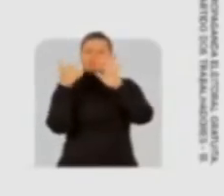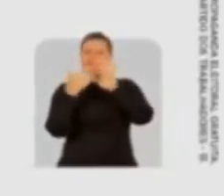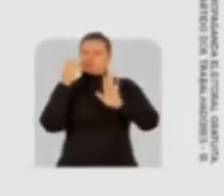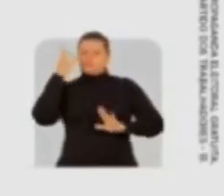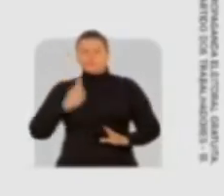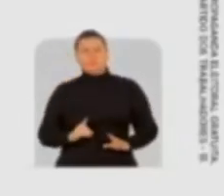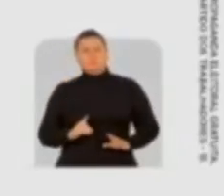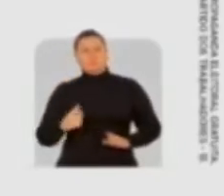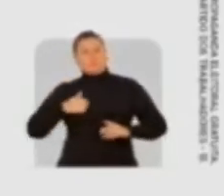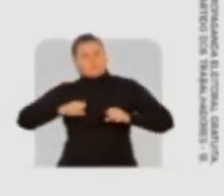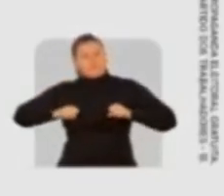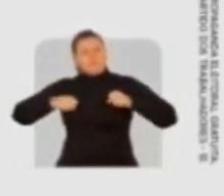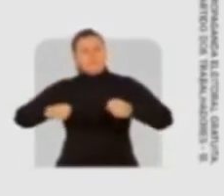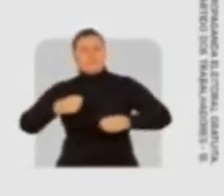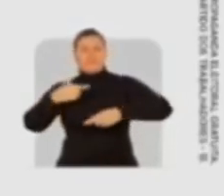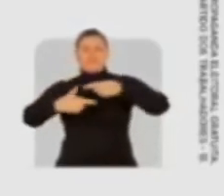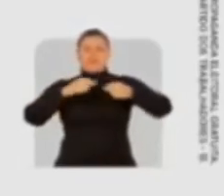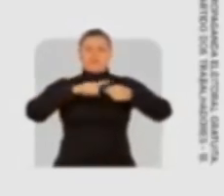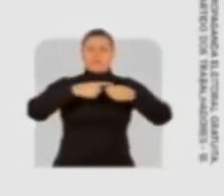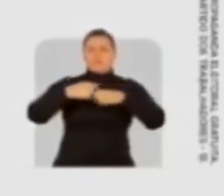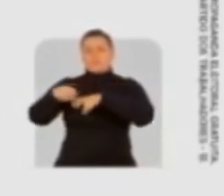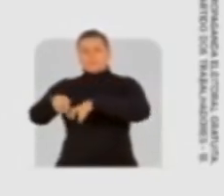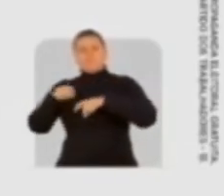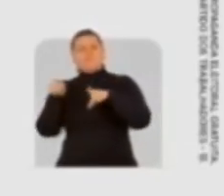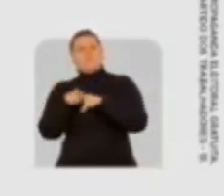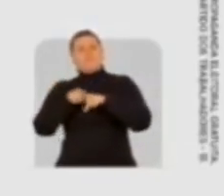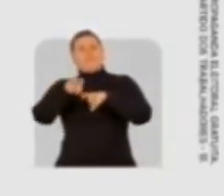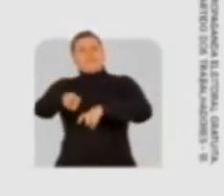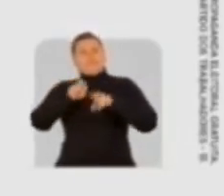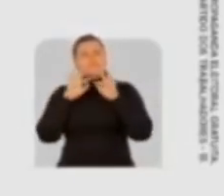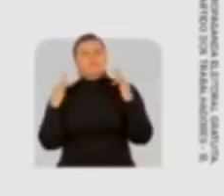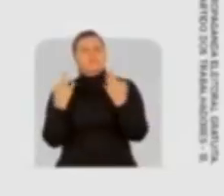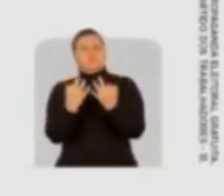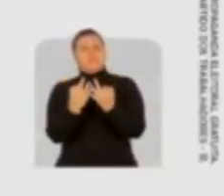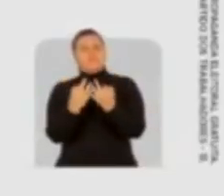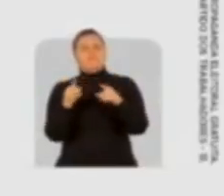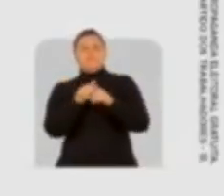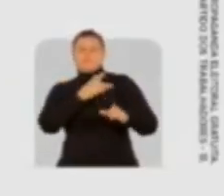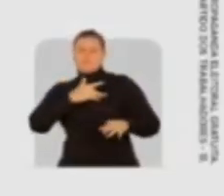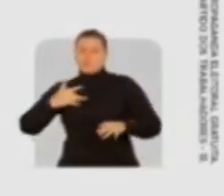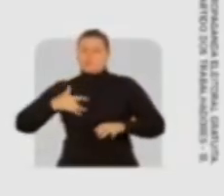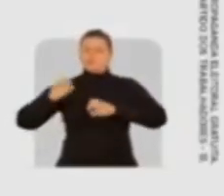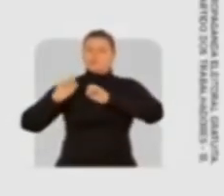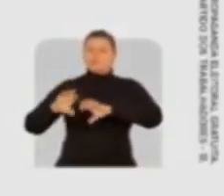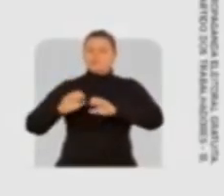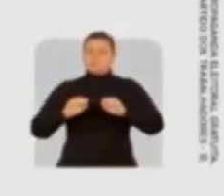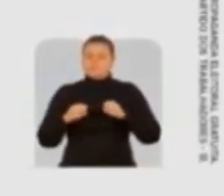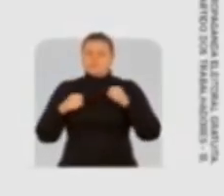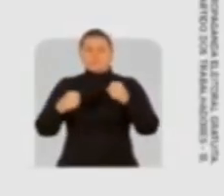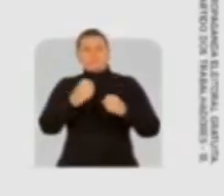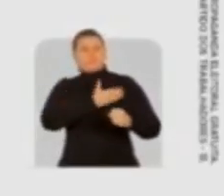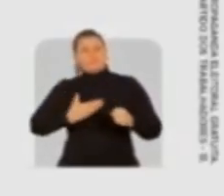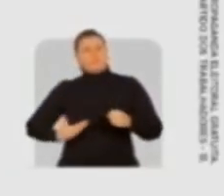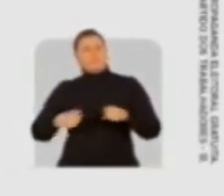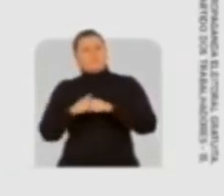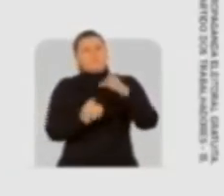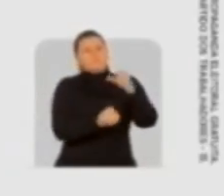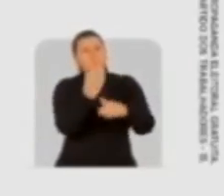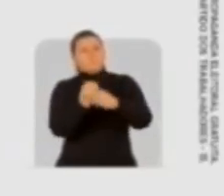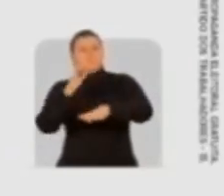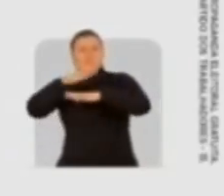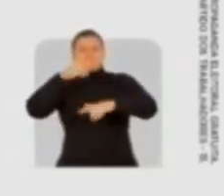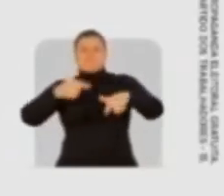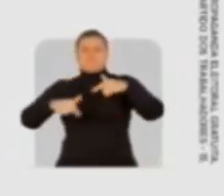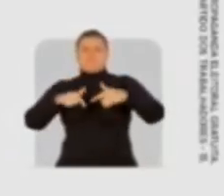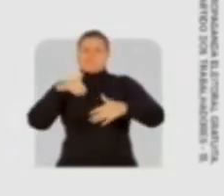direito a menos. Defender a reforma urbana e agrária, agricultura familiar, saúde, educação, segurança pública